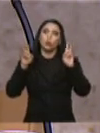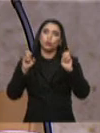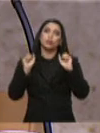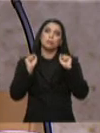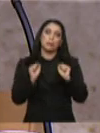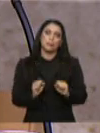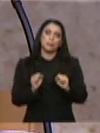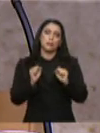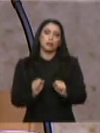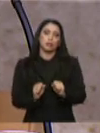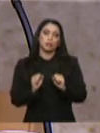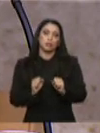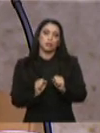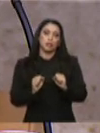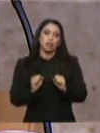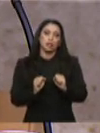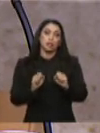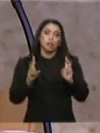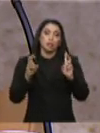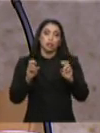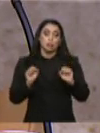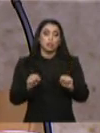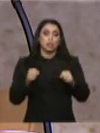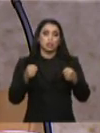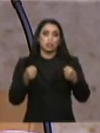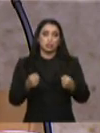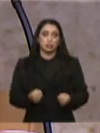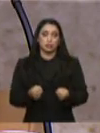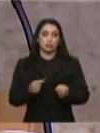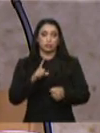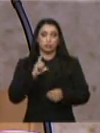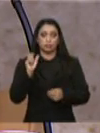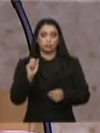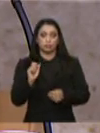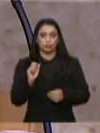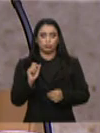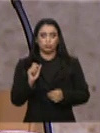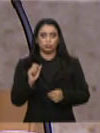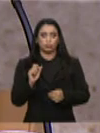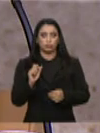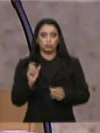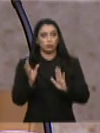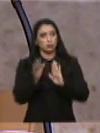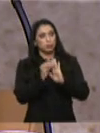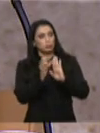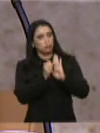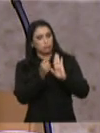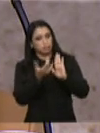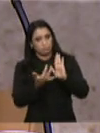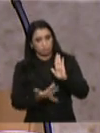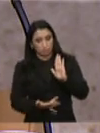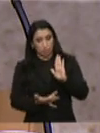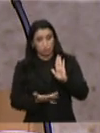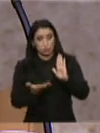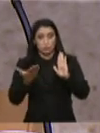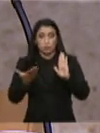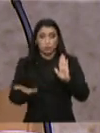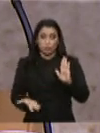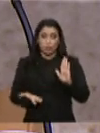ser alegada em matéria de defesa, em impugnação ou embargos do executado. Assim,